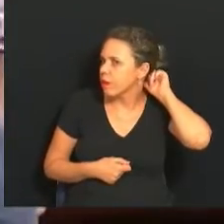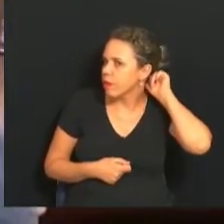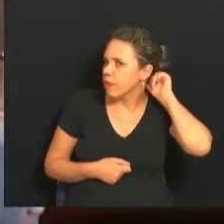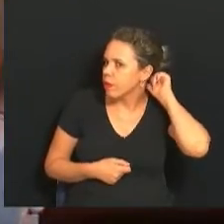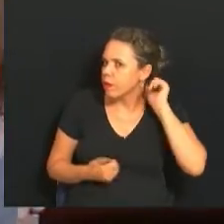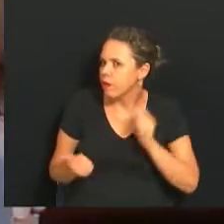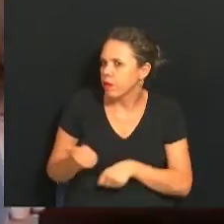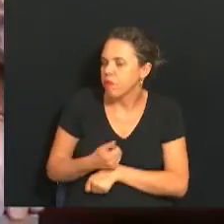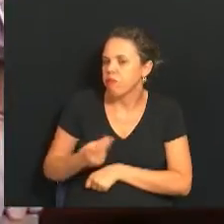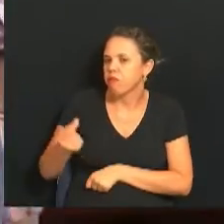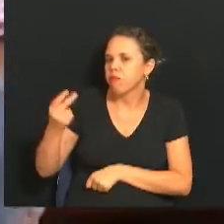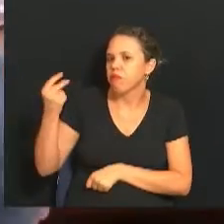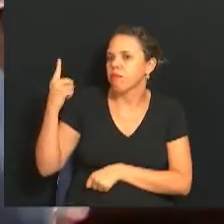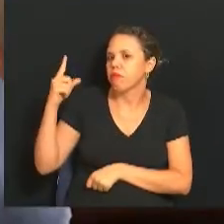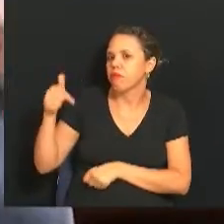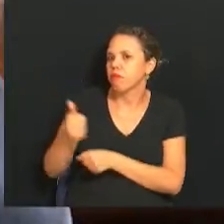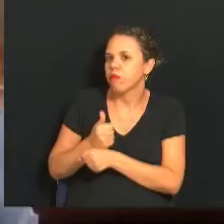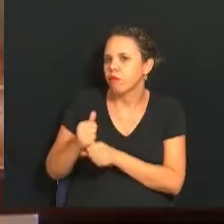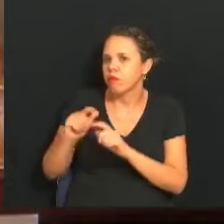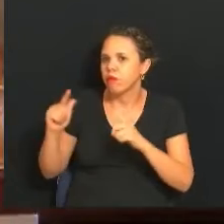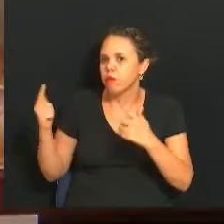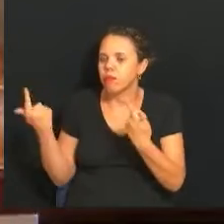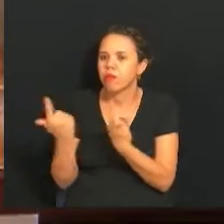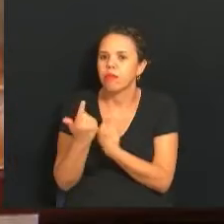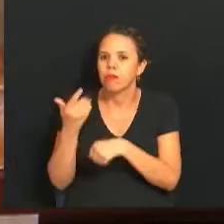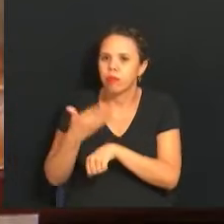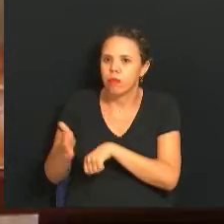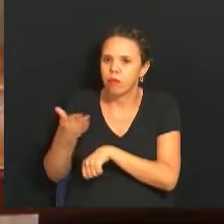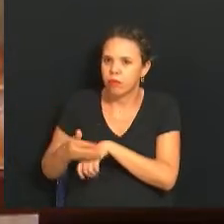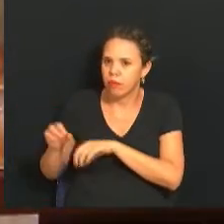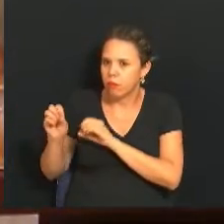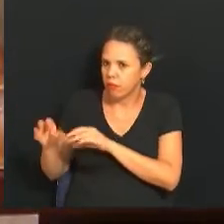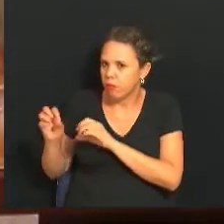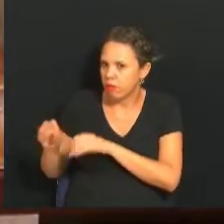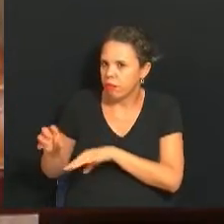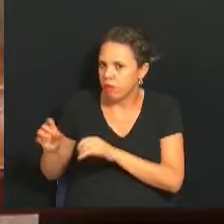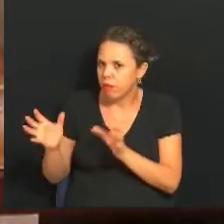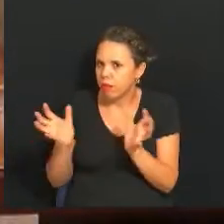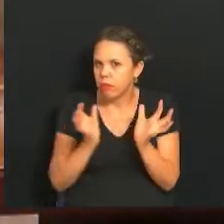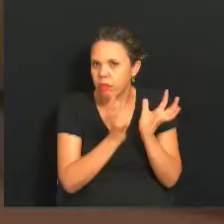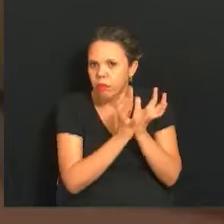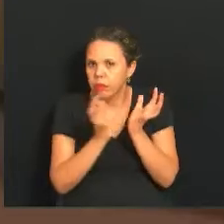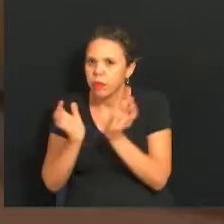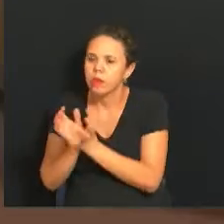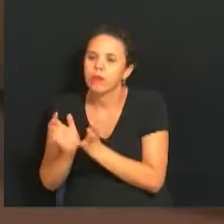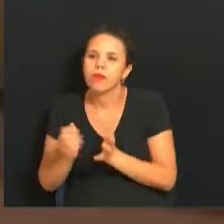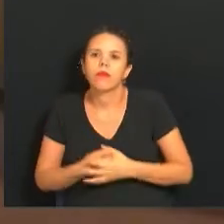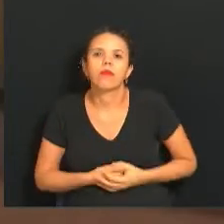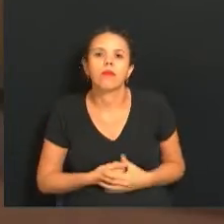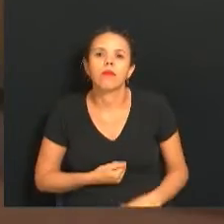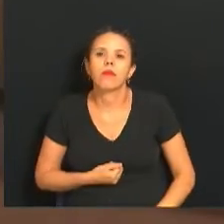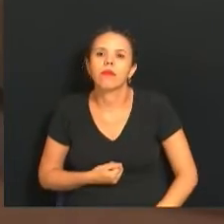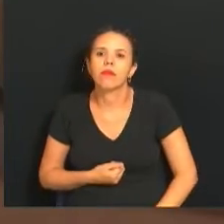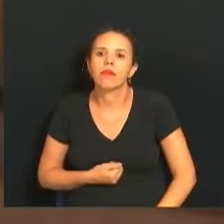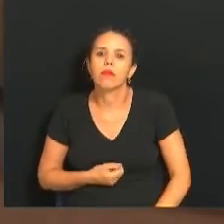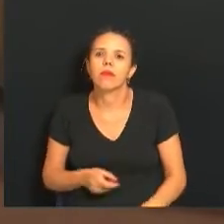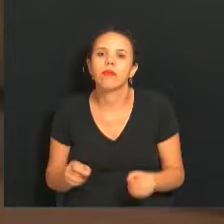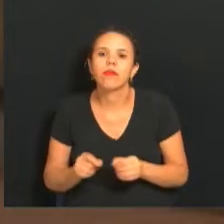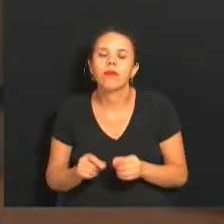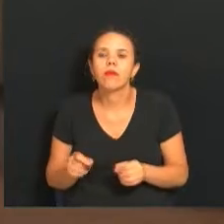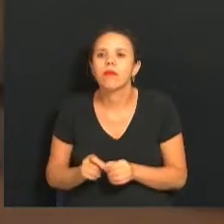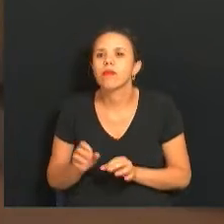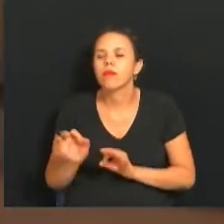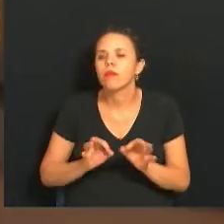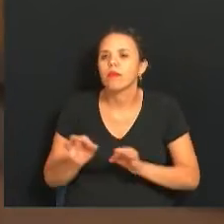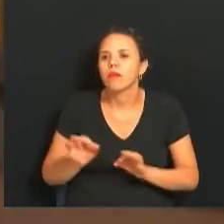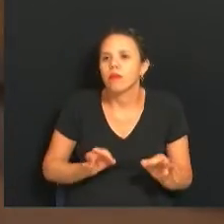já há 17 anos, como gestora e treinadora de equipe. Então, para fazer uma produção de moda no